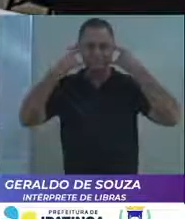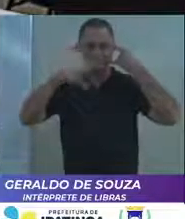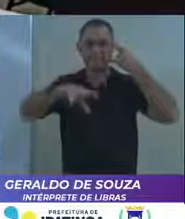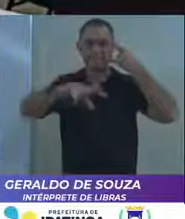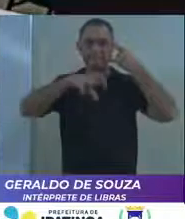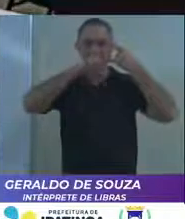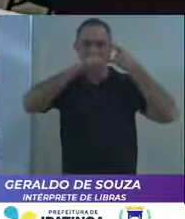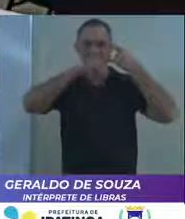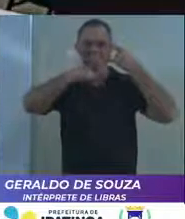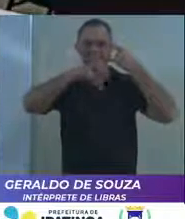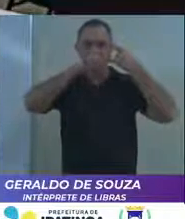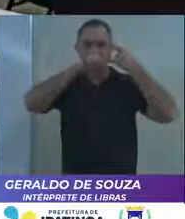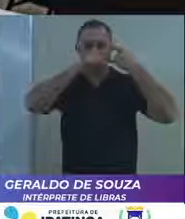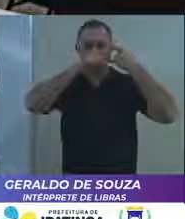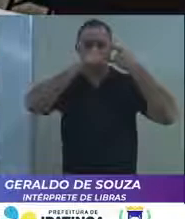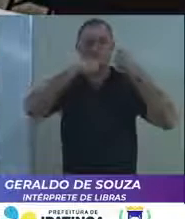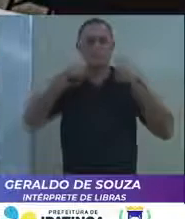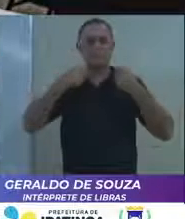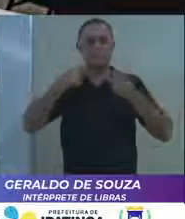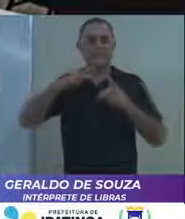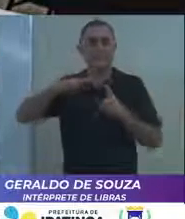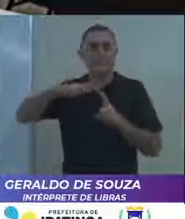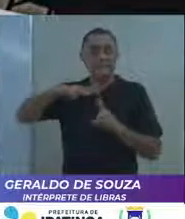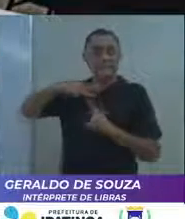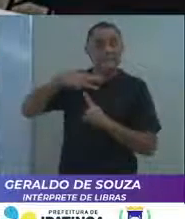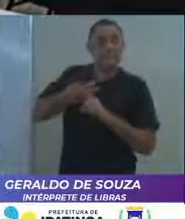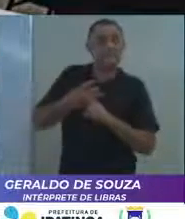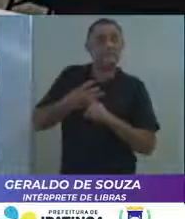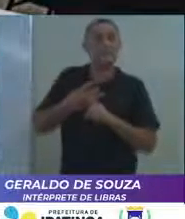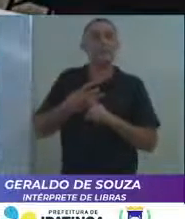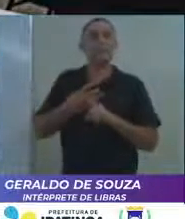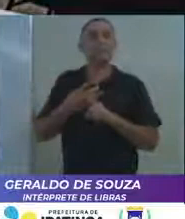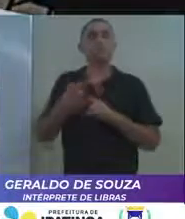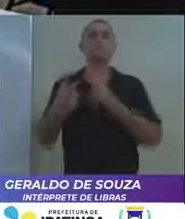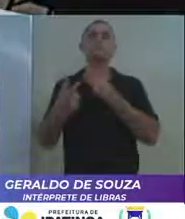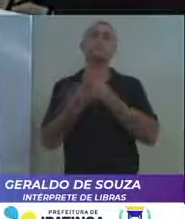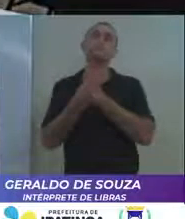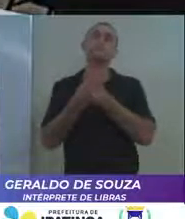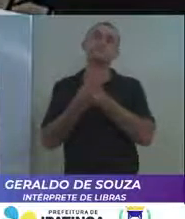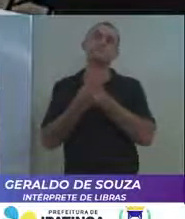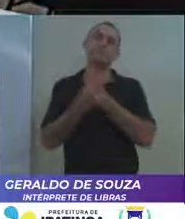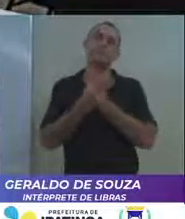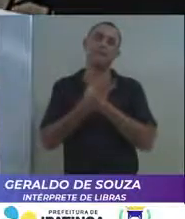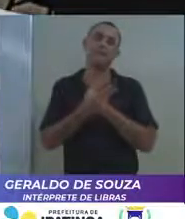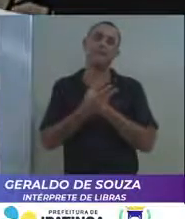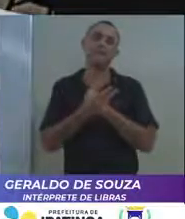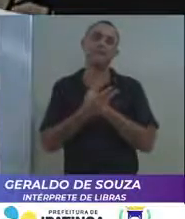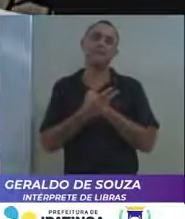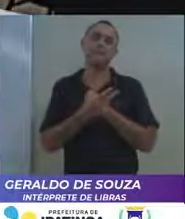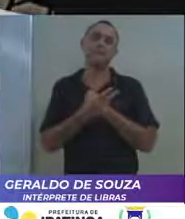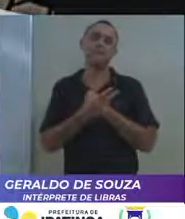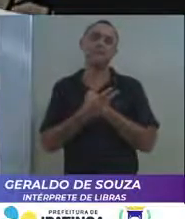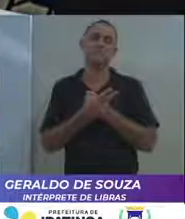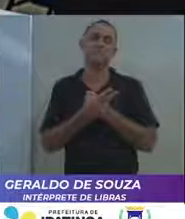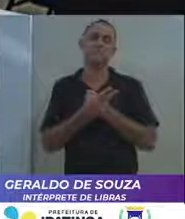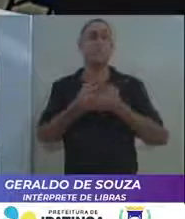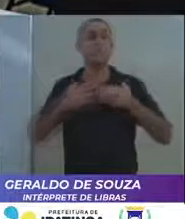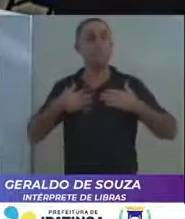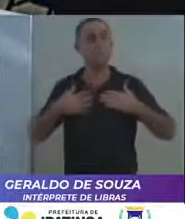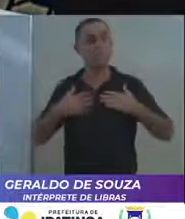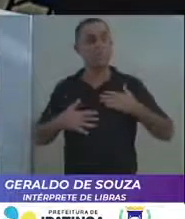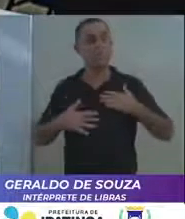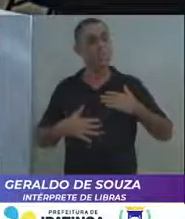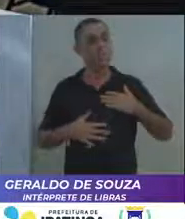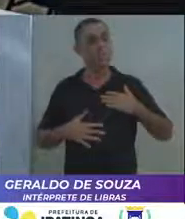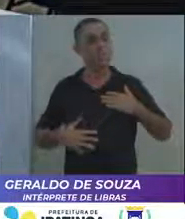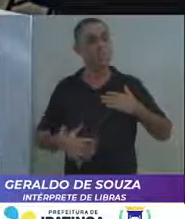vão ter que triplicar os cuidados com a hidratação, tá? Porque você tá com a máscara, você se desparamentar,